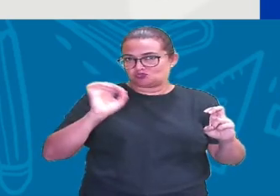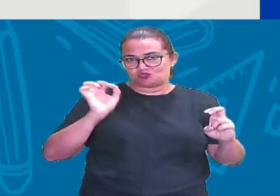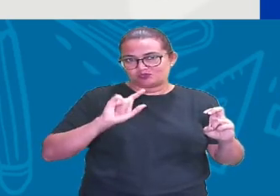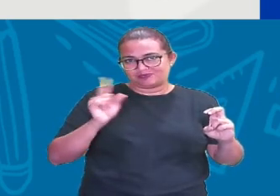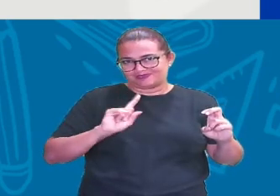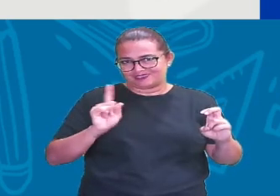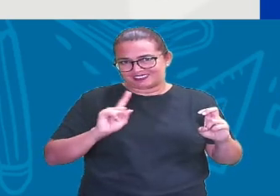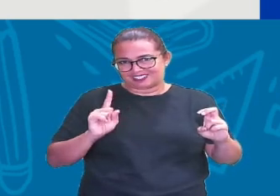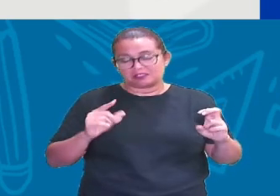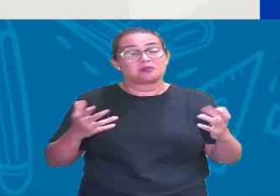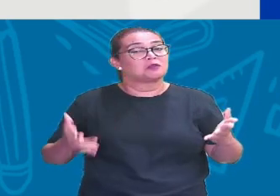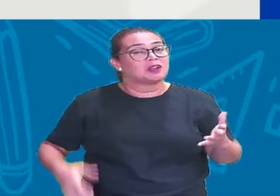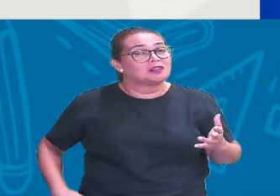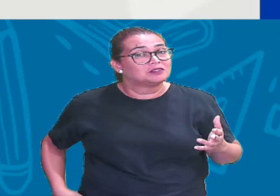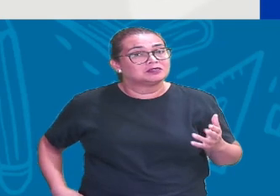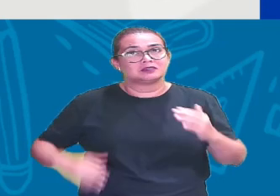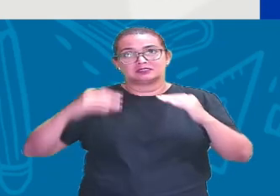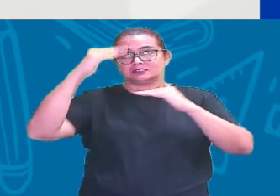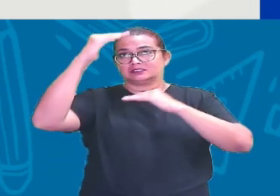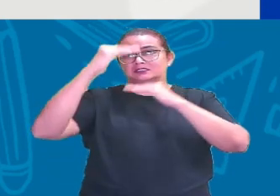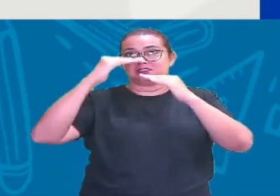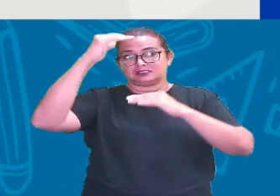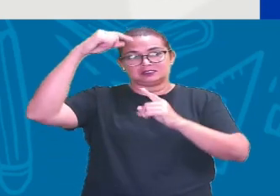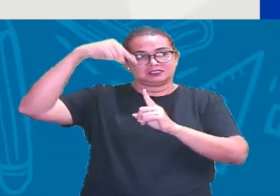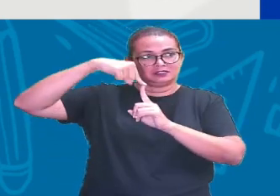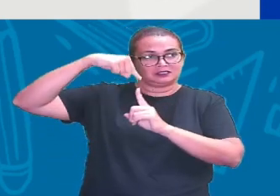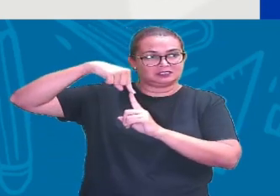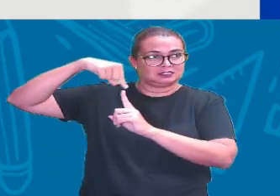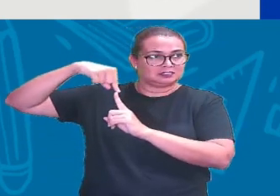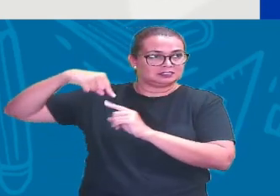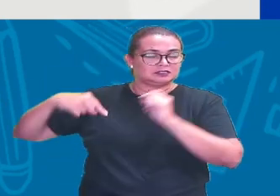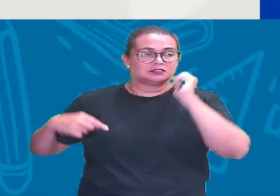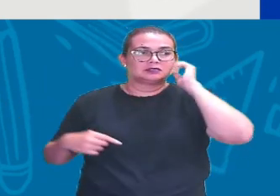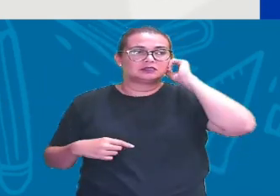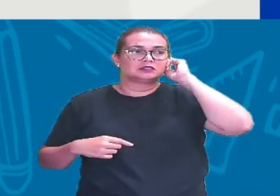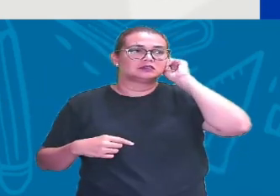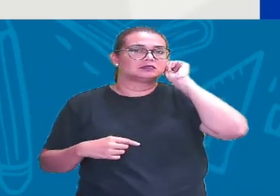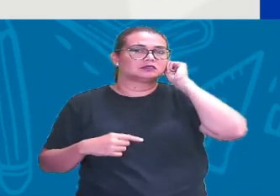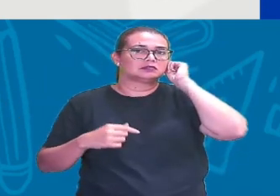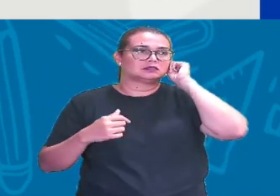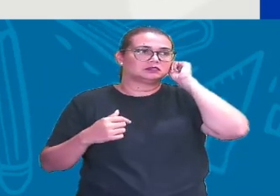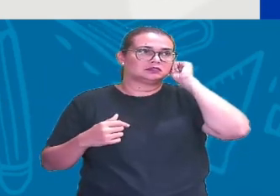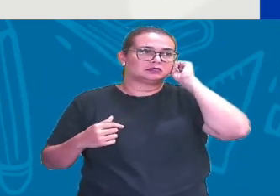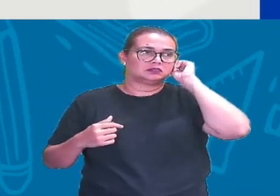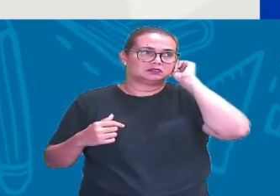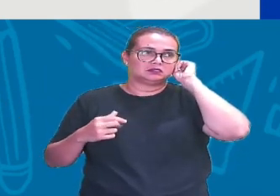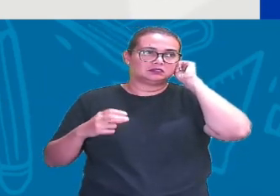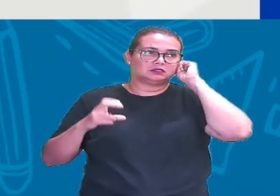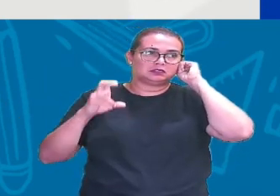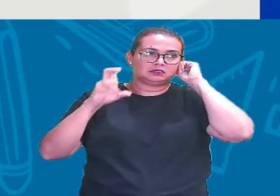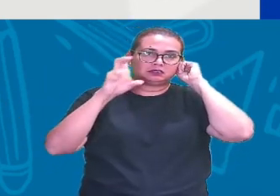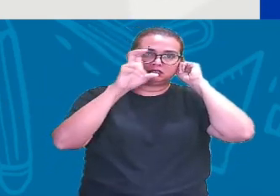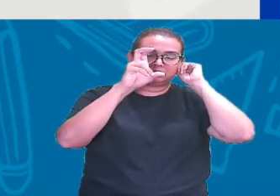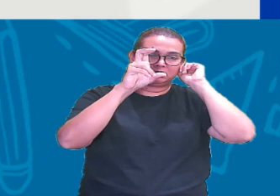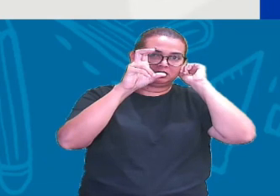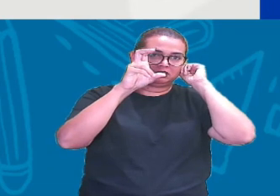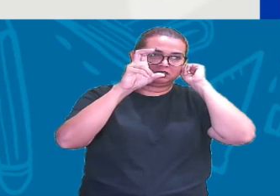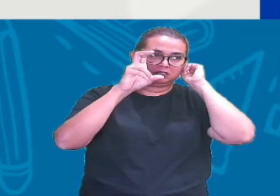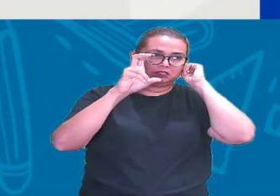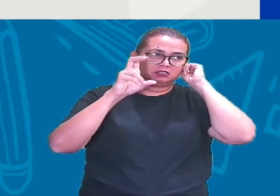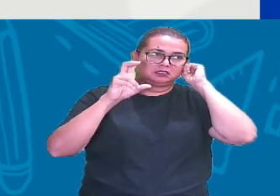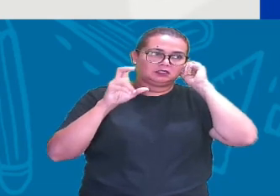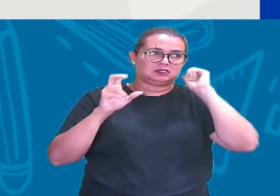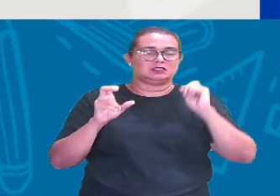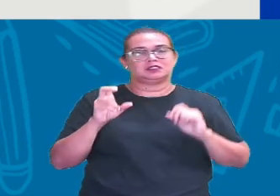15. Qual seria? Qual seria? Seria o 5, gente. Olha ali, ó.